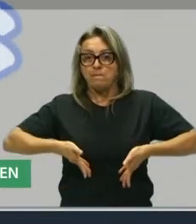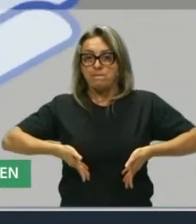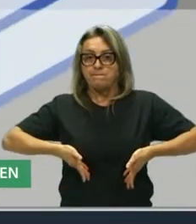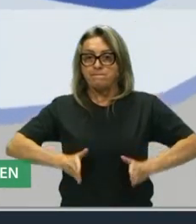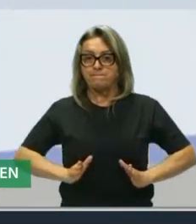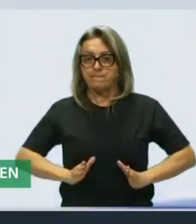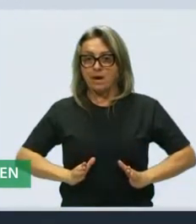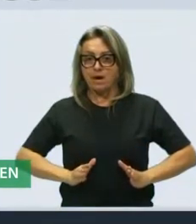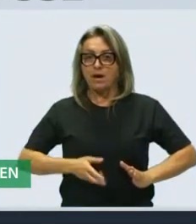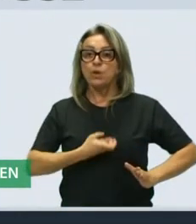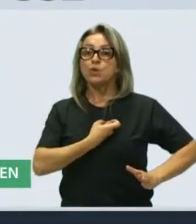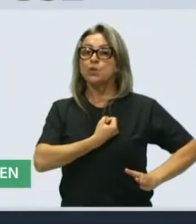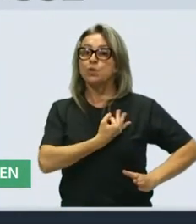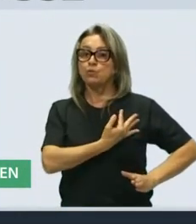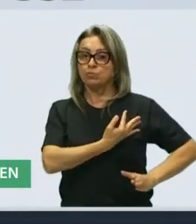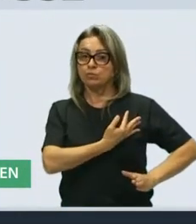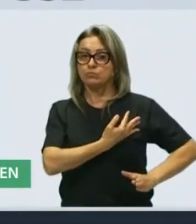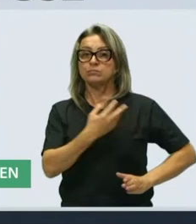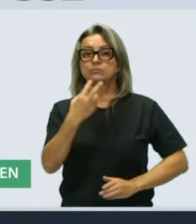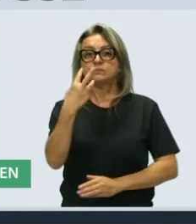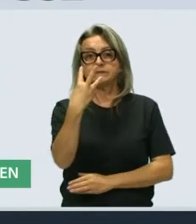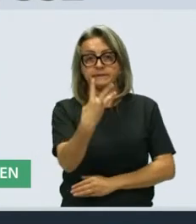Partos, número de partos.